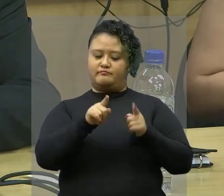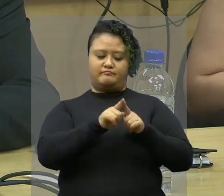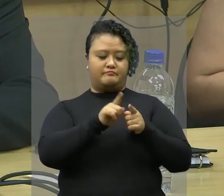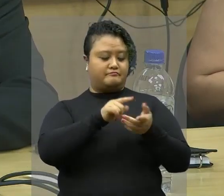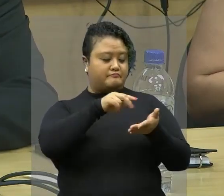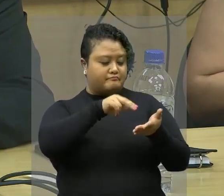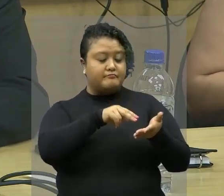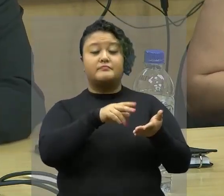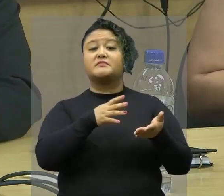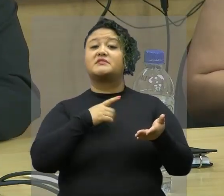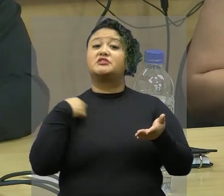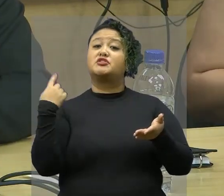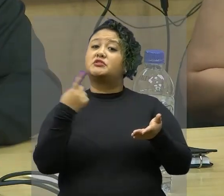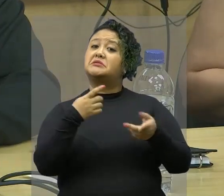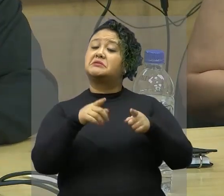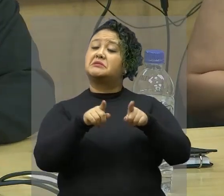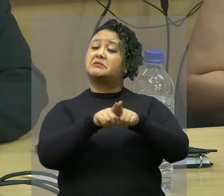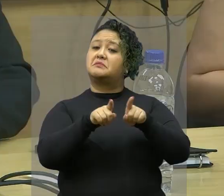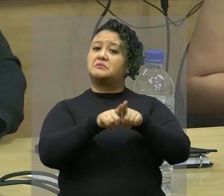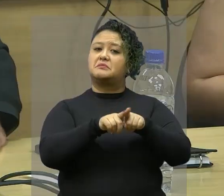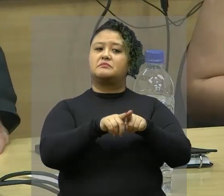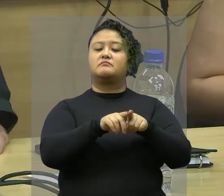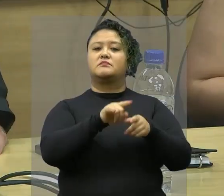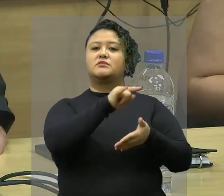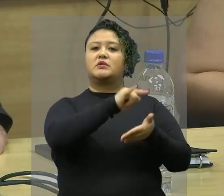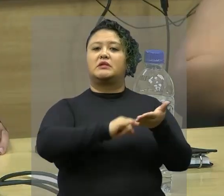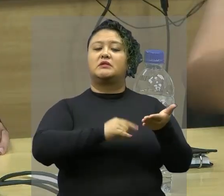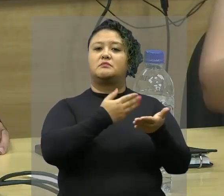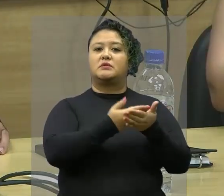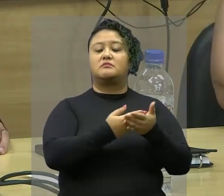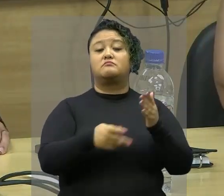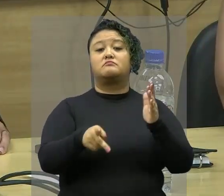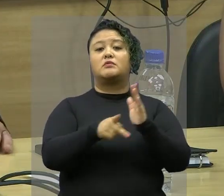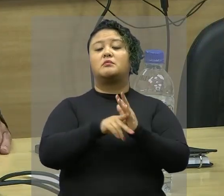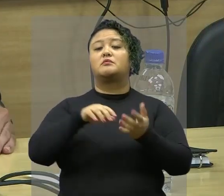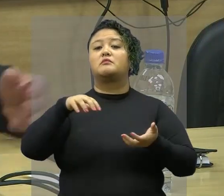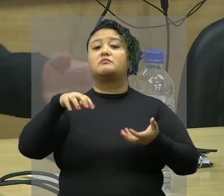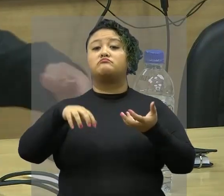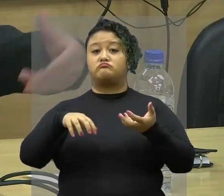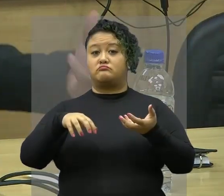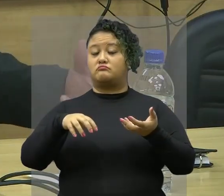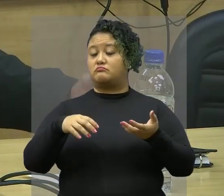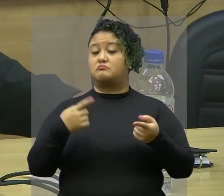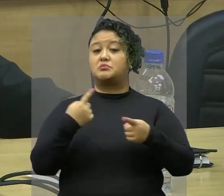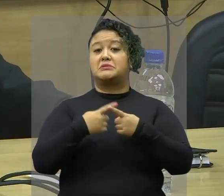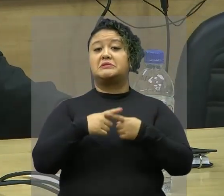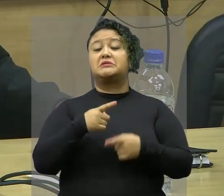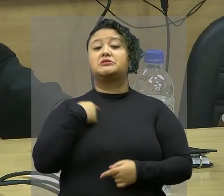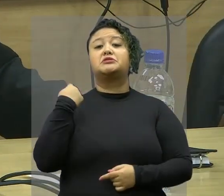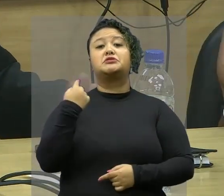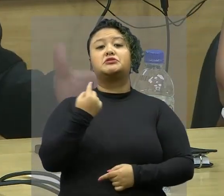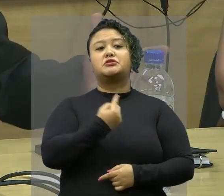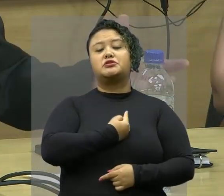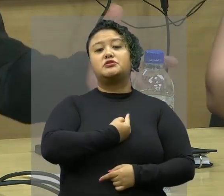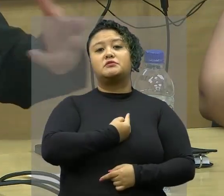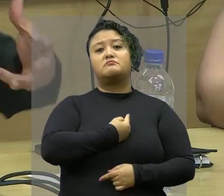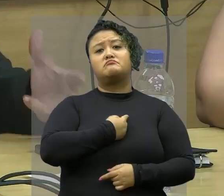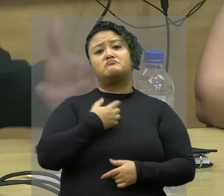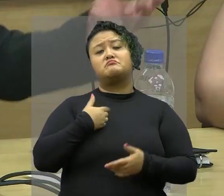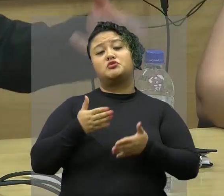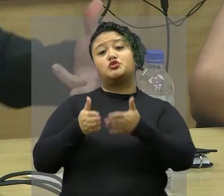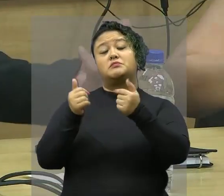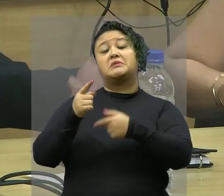gente também faça um requerimento para o Congresso Nacional para que eles possam